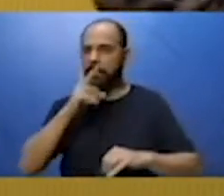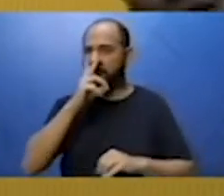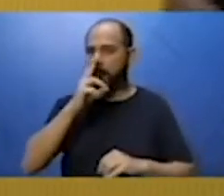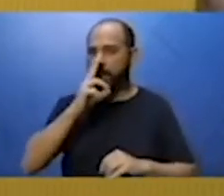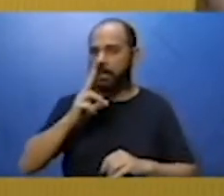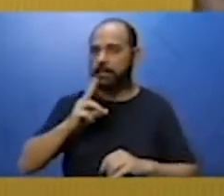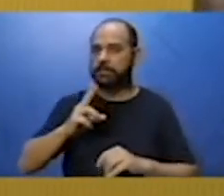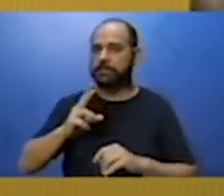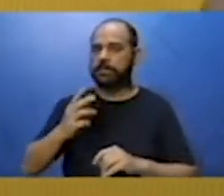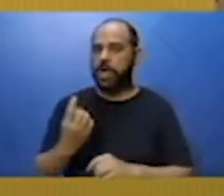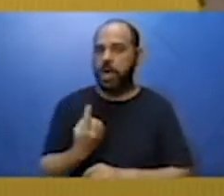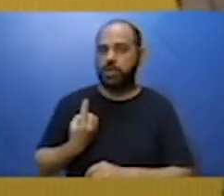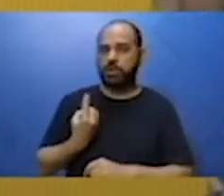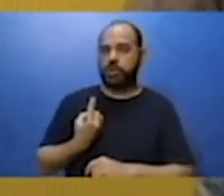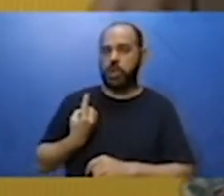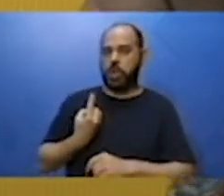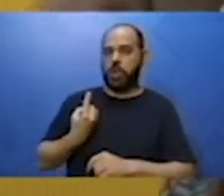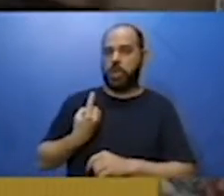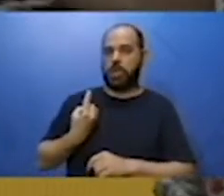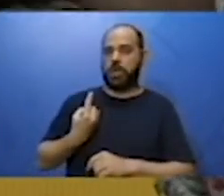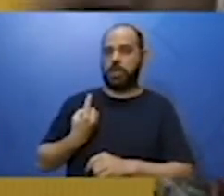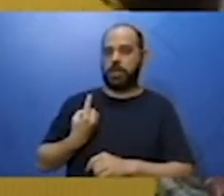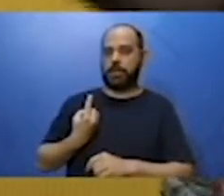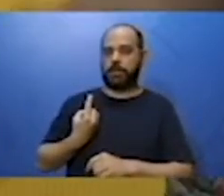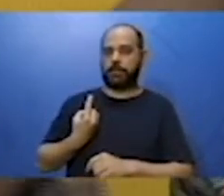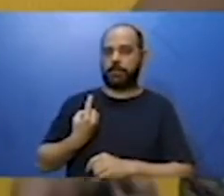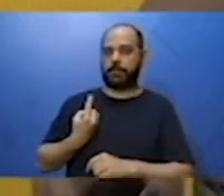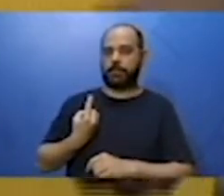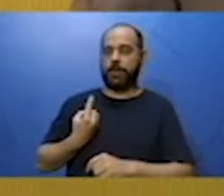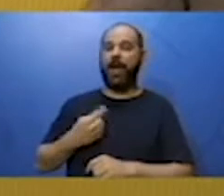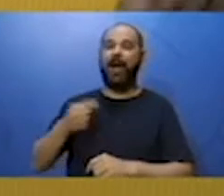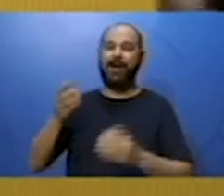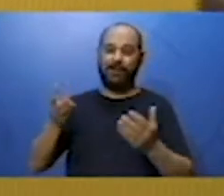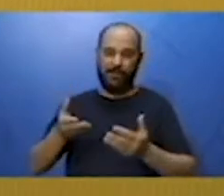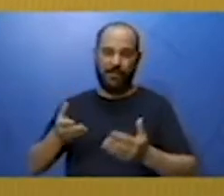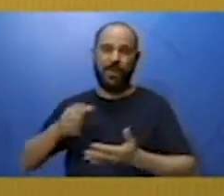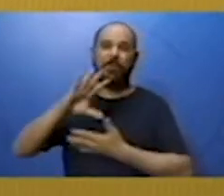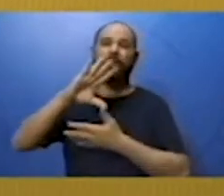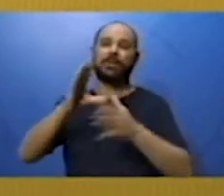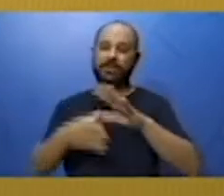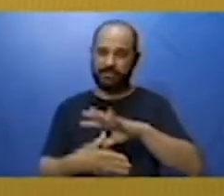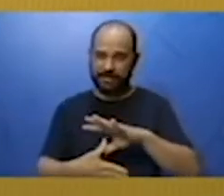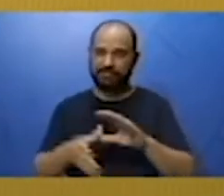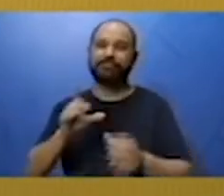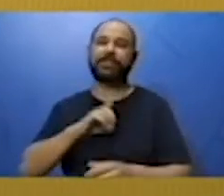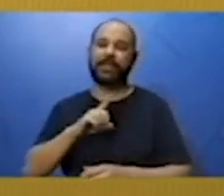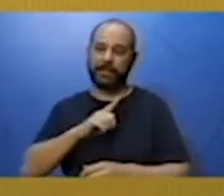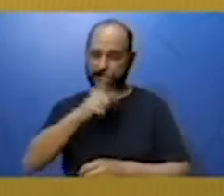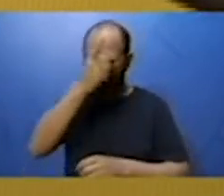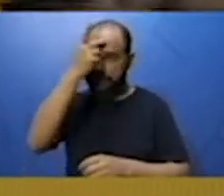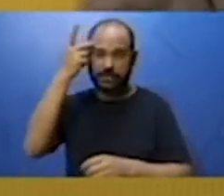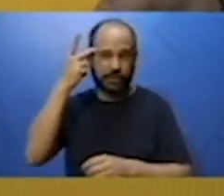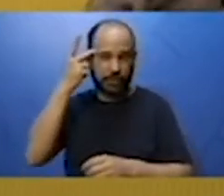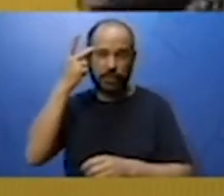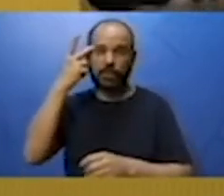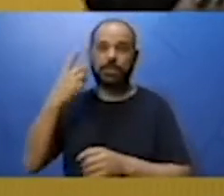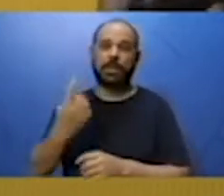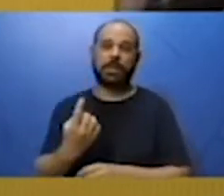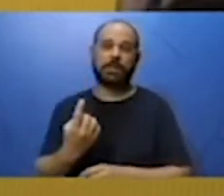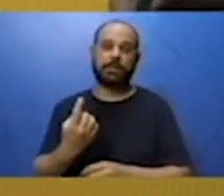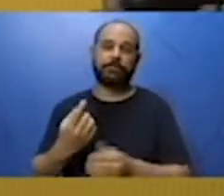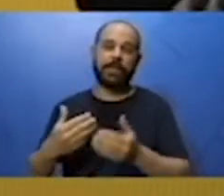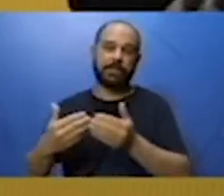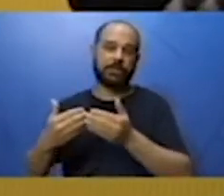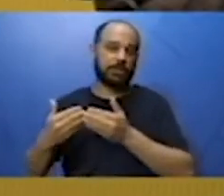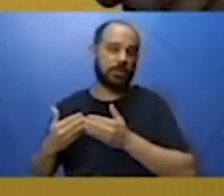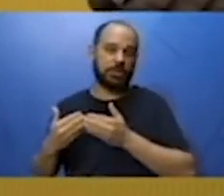quando ela se isola propositalmente e agora no tempo da pandemia isso tem acontecido mais, porque às vezes tem uma pessoa muito isolada e a gente não